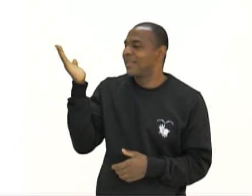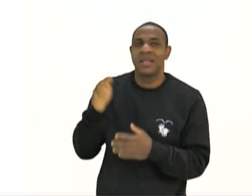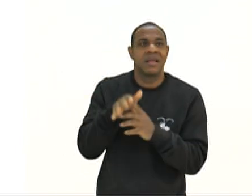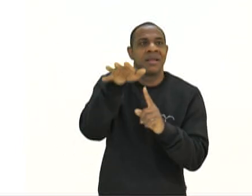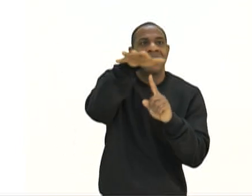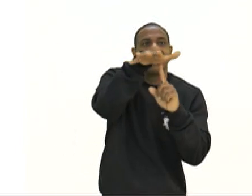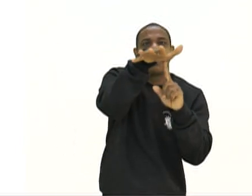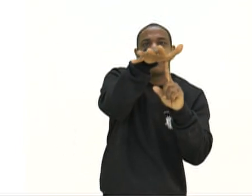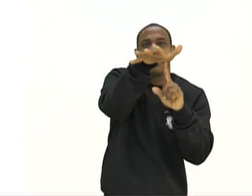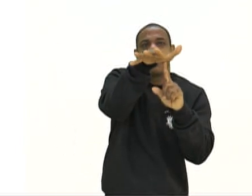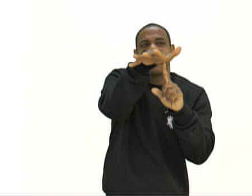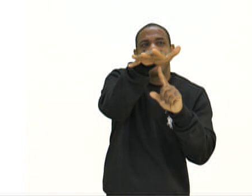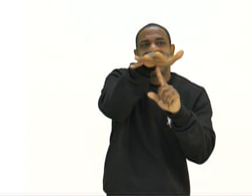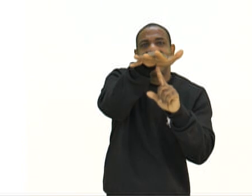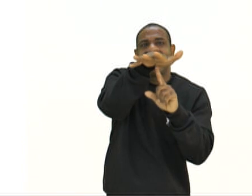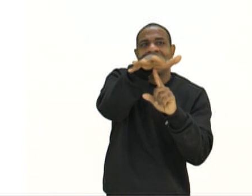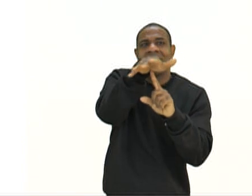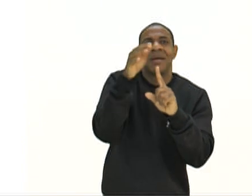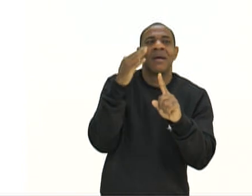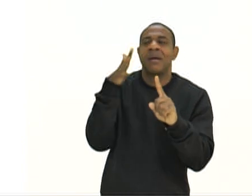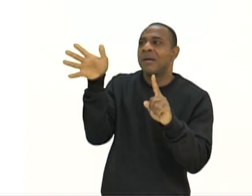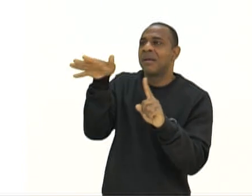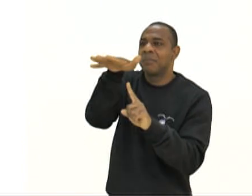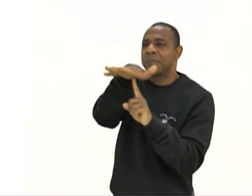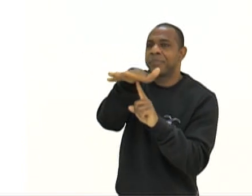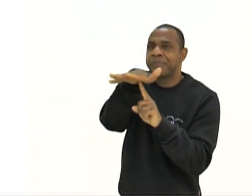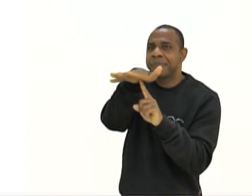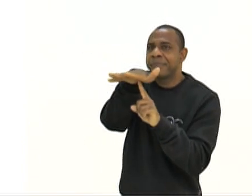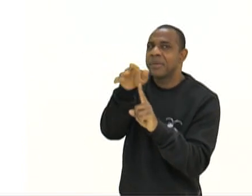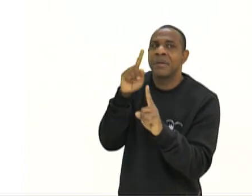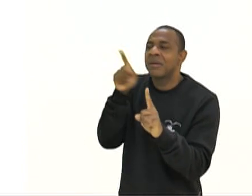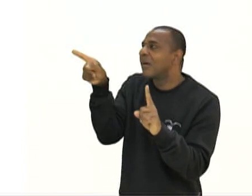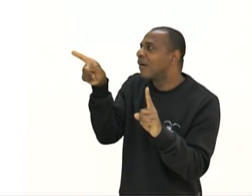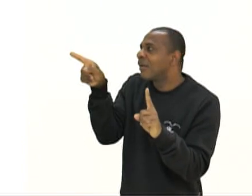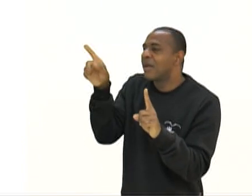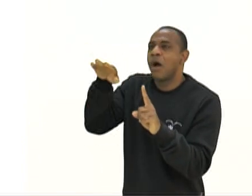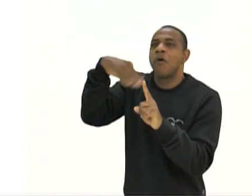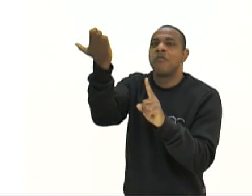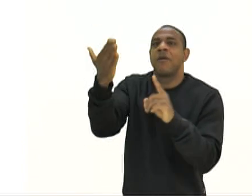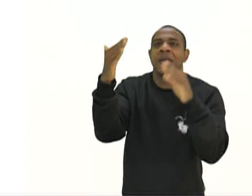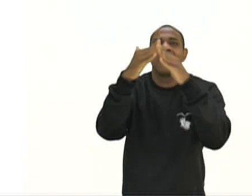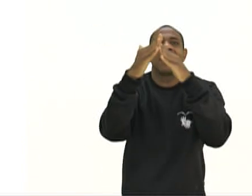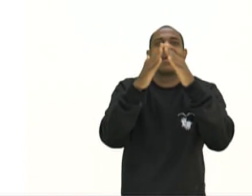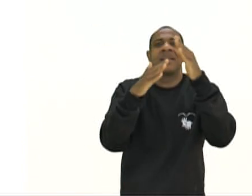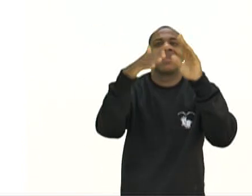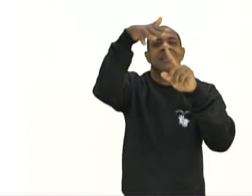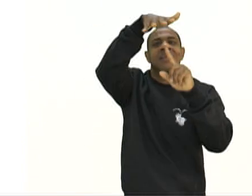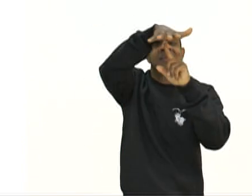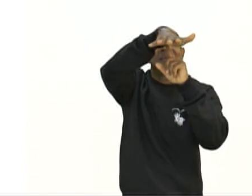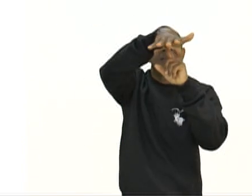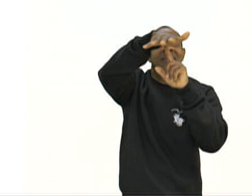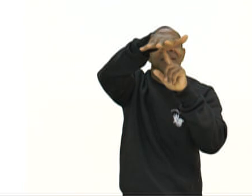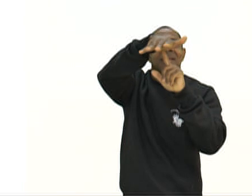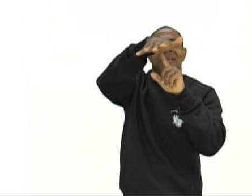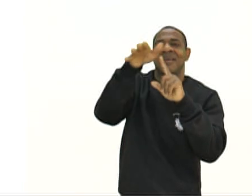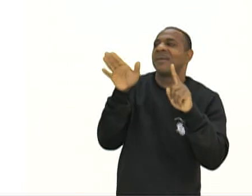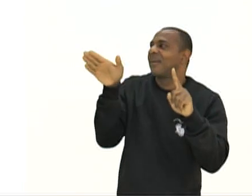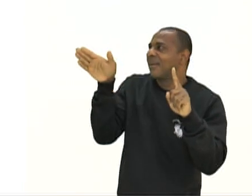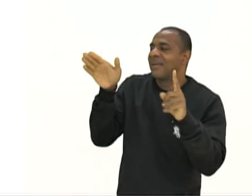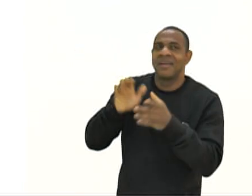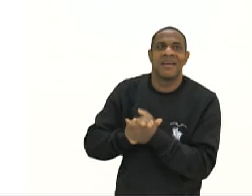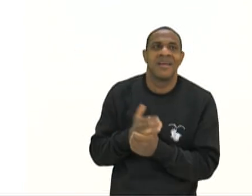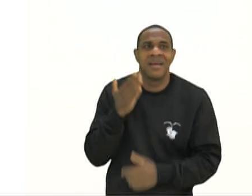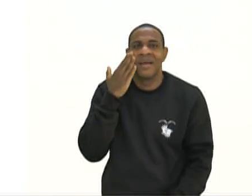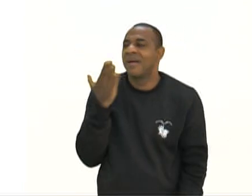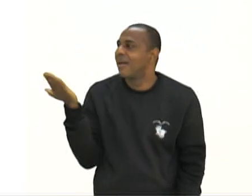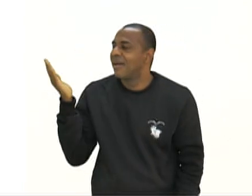ali a antena externa e interna. Olha a aparência da antena externa. Ela é maior e lembra uma espinha de peixe, como eu já havia mensurado